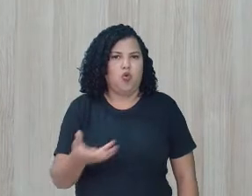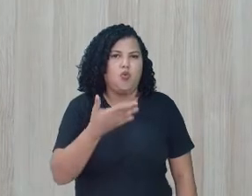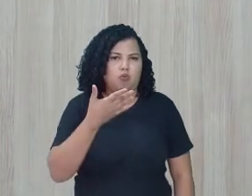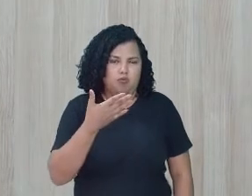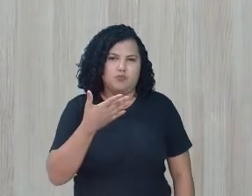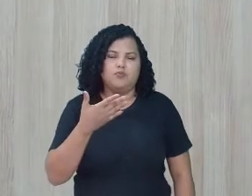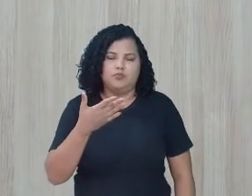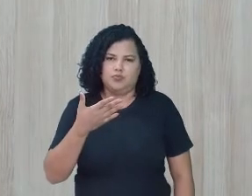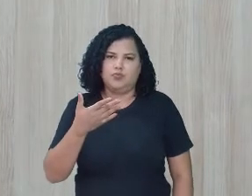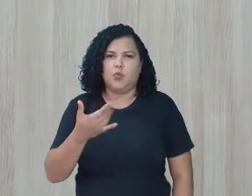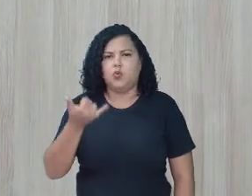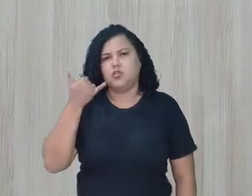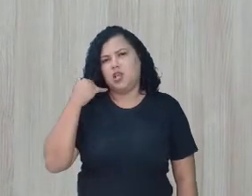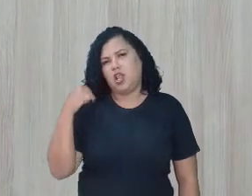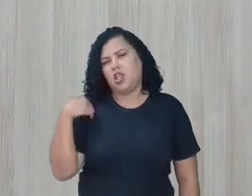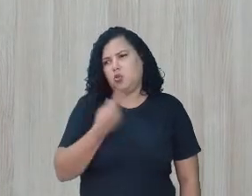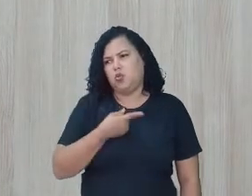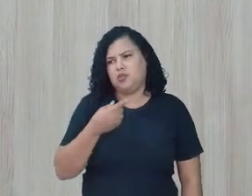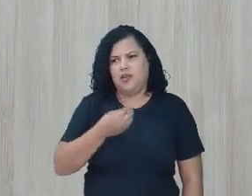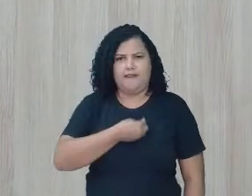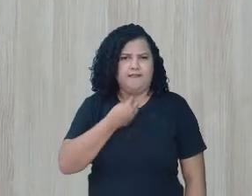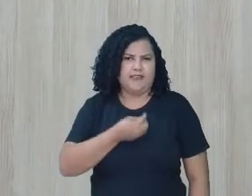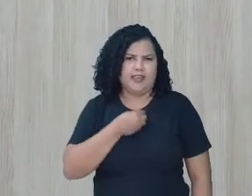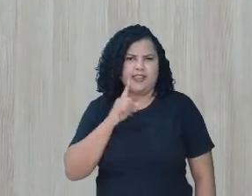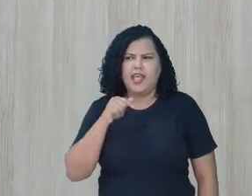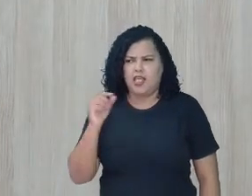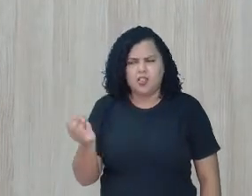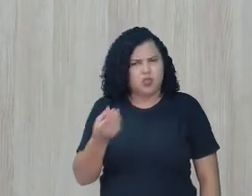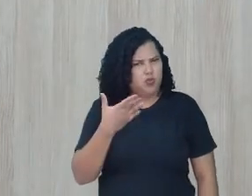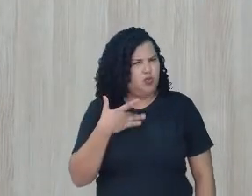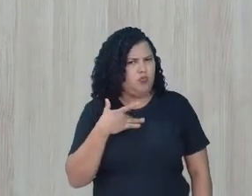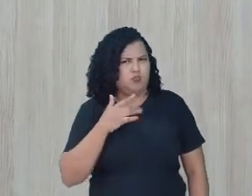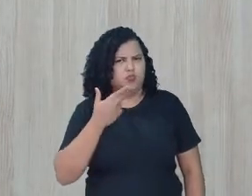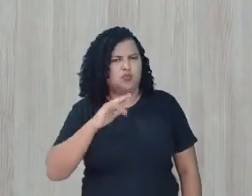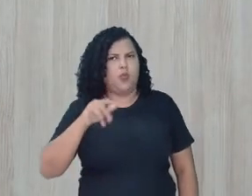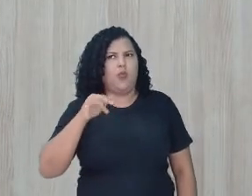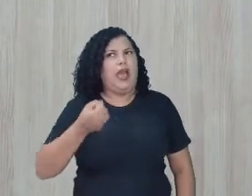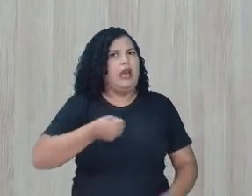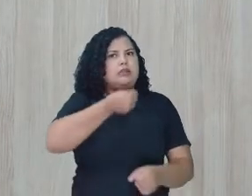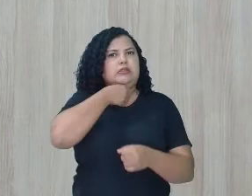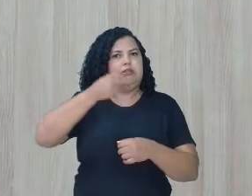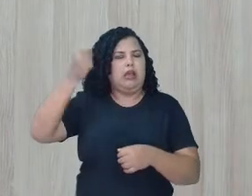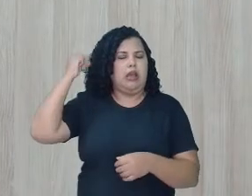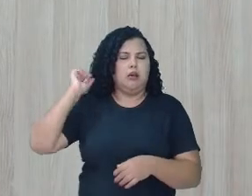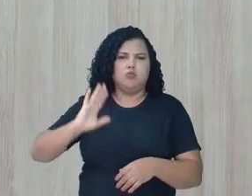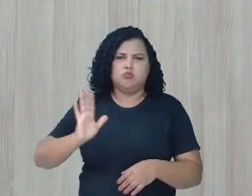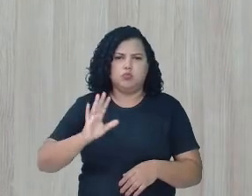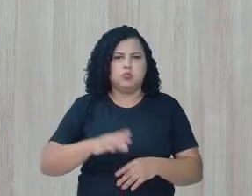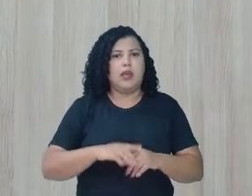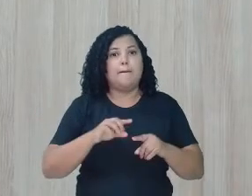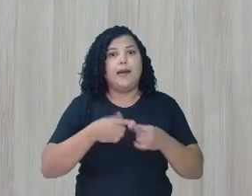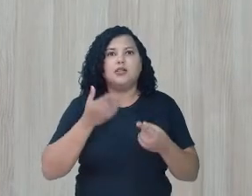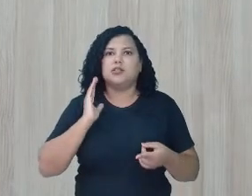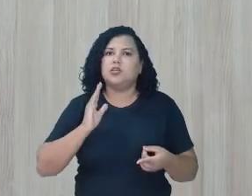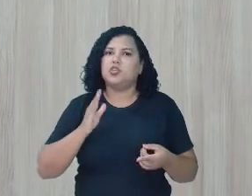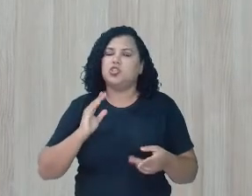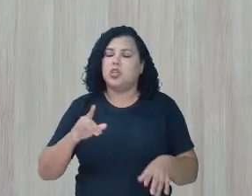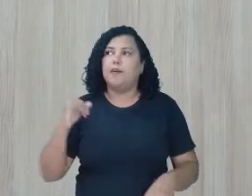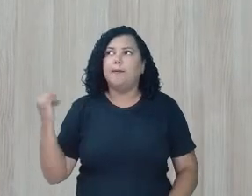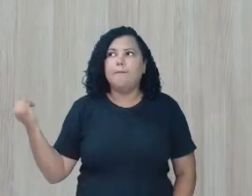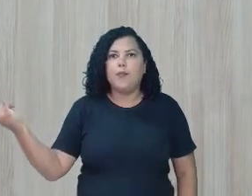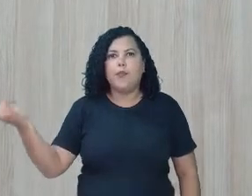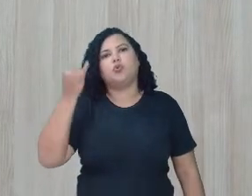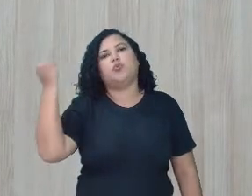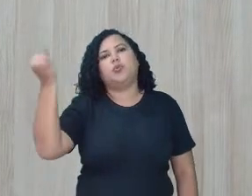né? O celular na nossa vida cotidiana não é recente, ele não é tão antigo assim, mas que já tomou um grau de